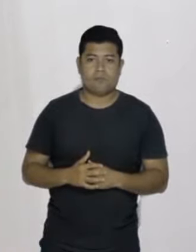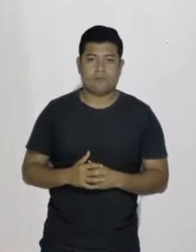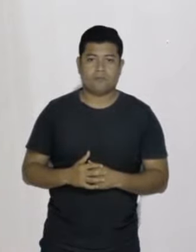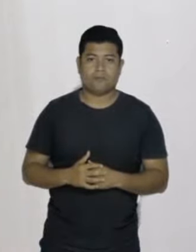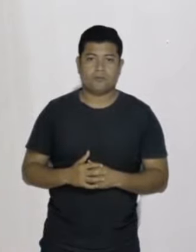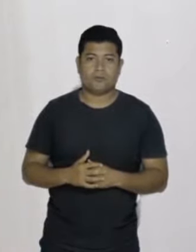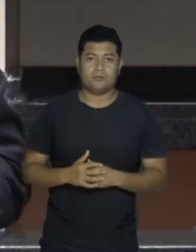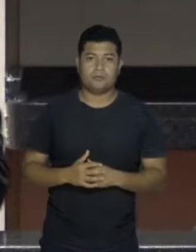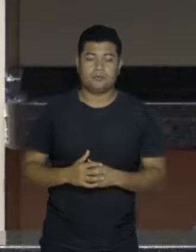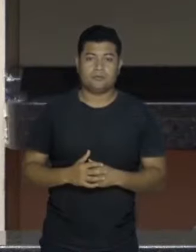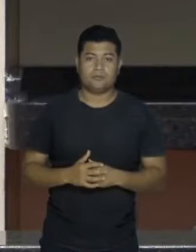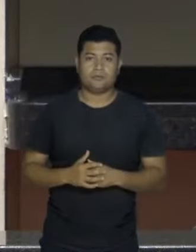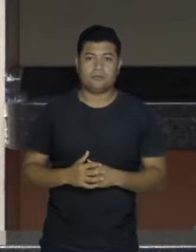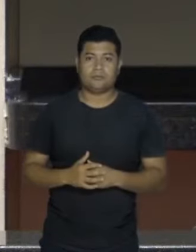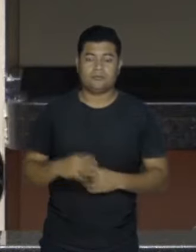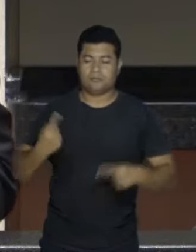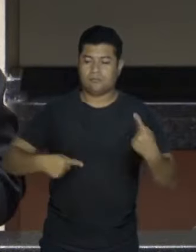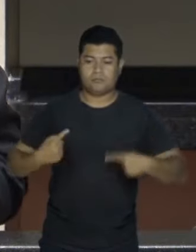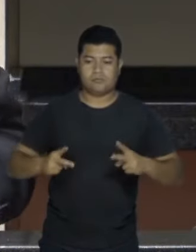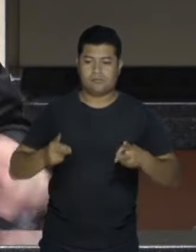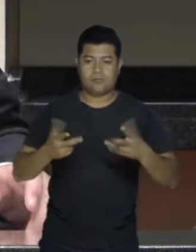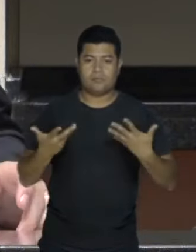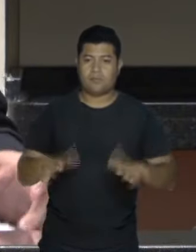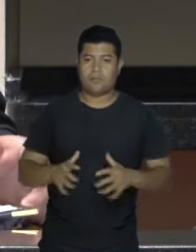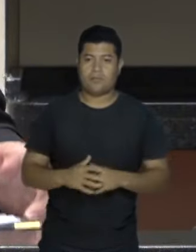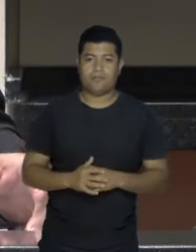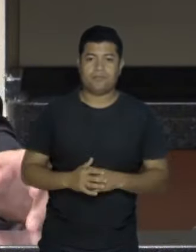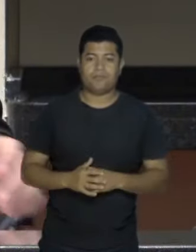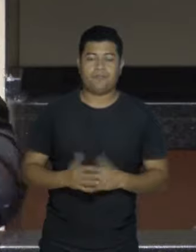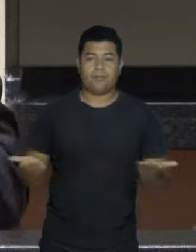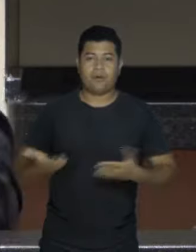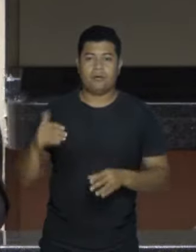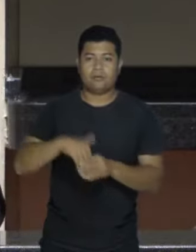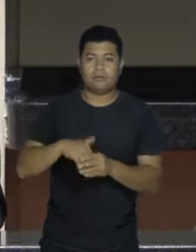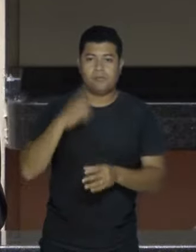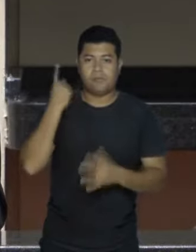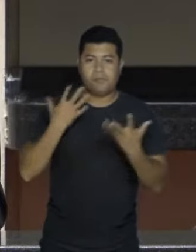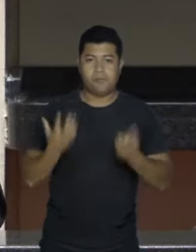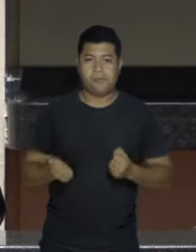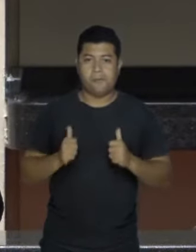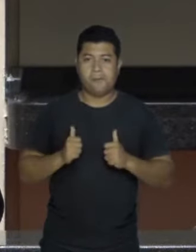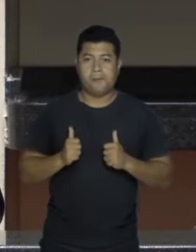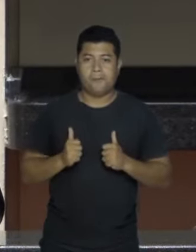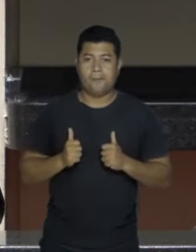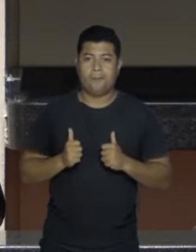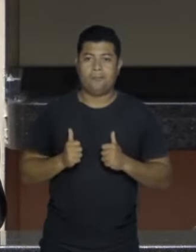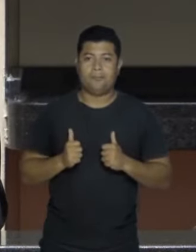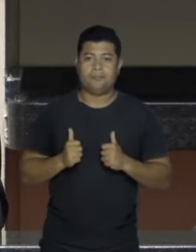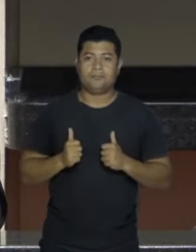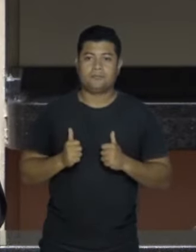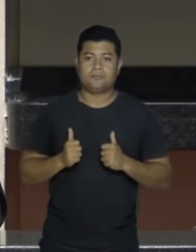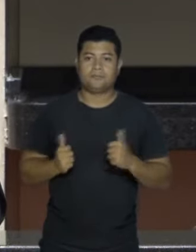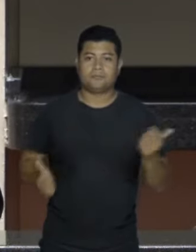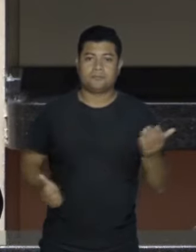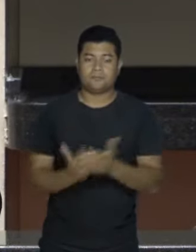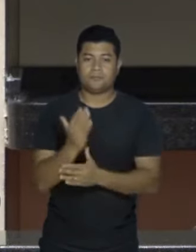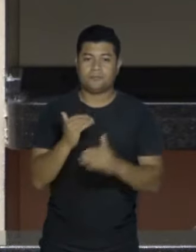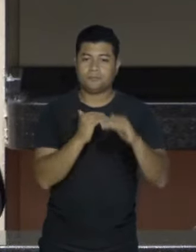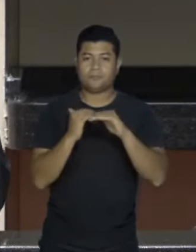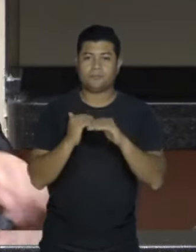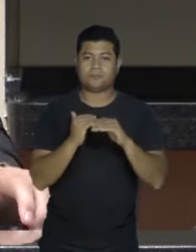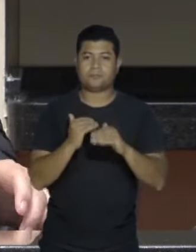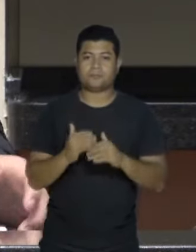não havendo mais Quem Queira discutir em votação deputados que aprovam permanecem se encontram aprovado por